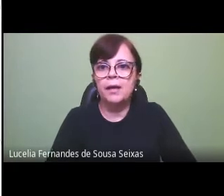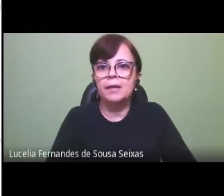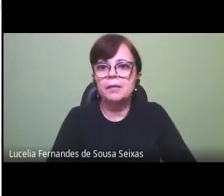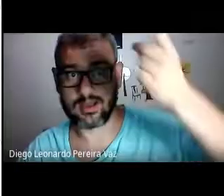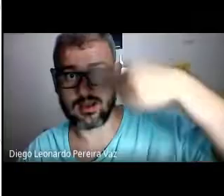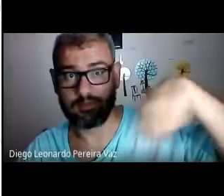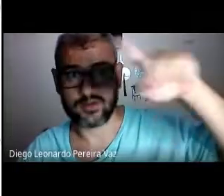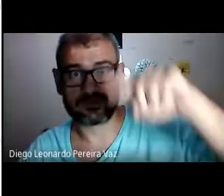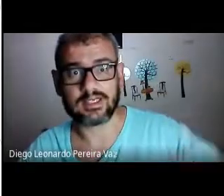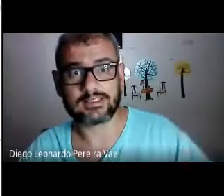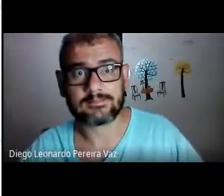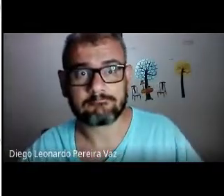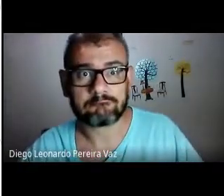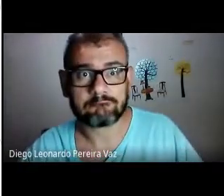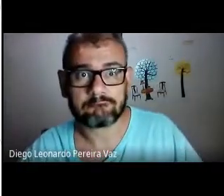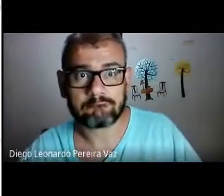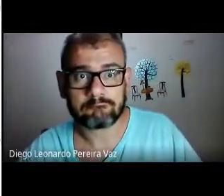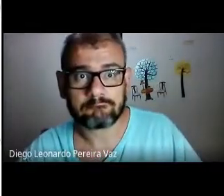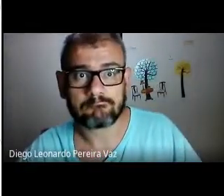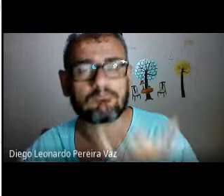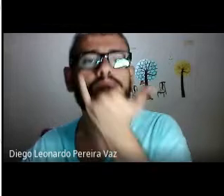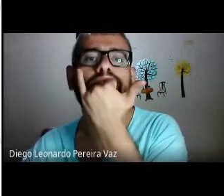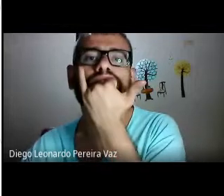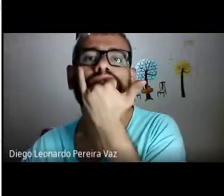Alguém quer... Pode explicar para vocês.